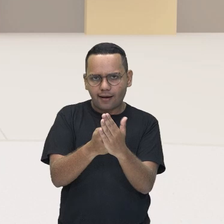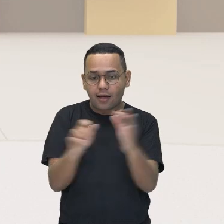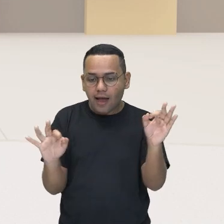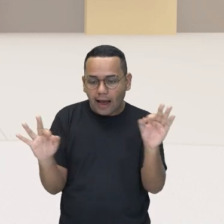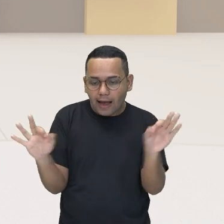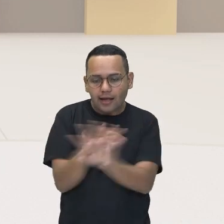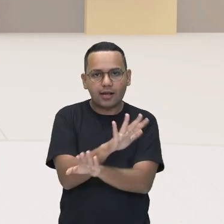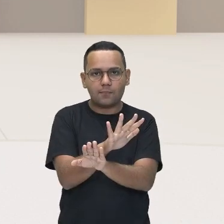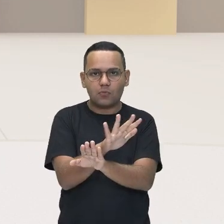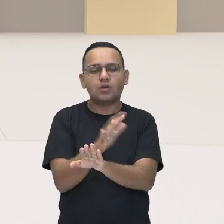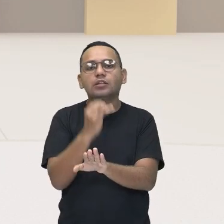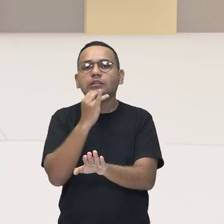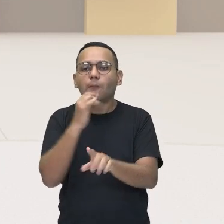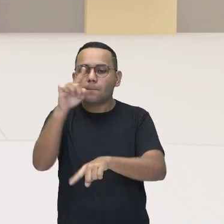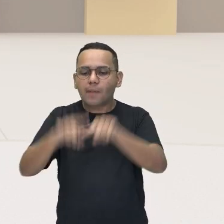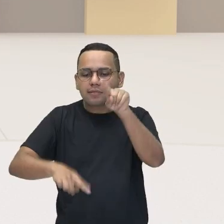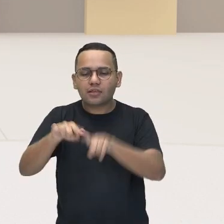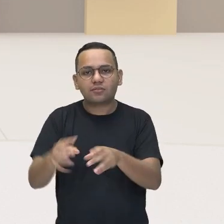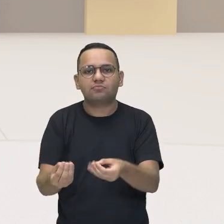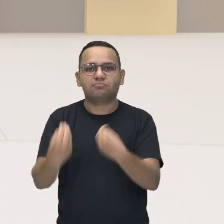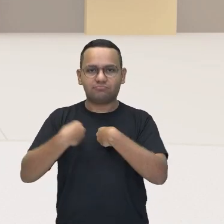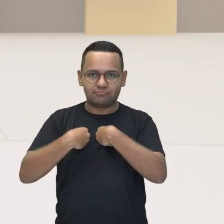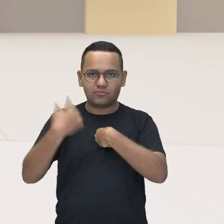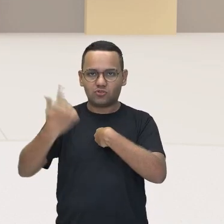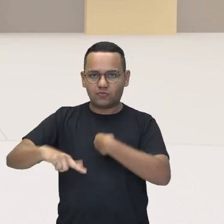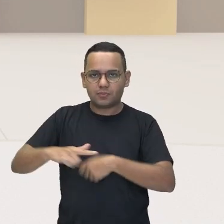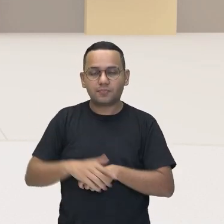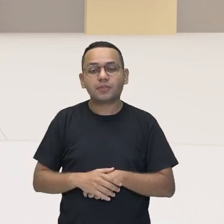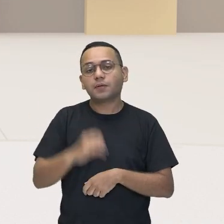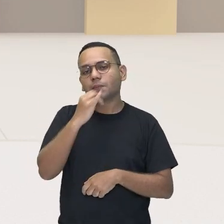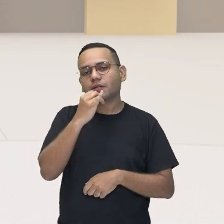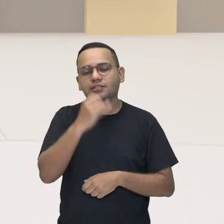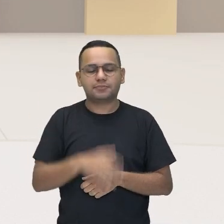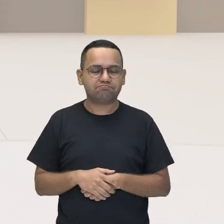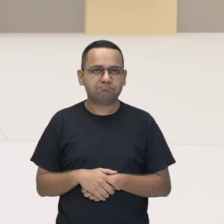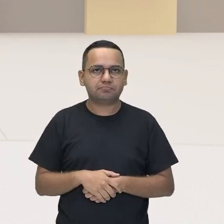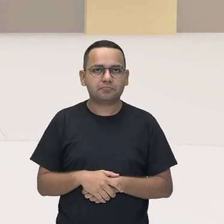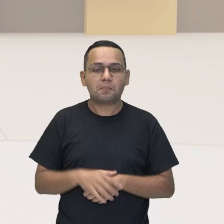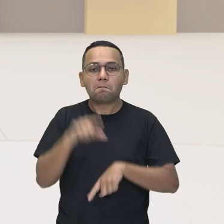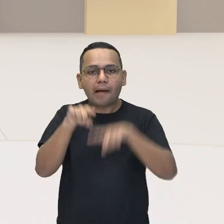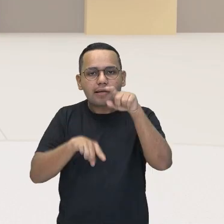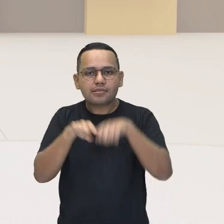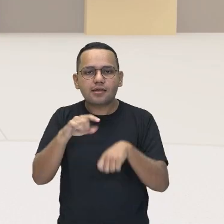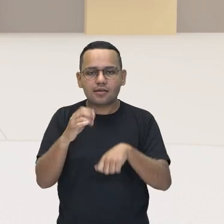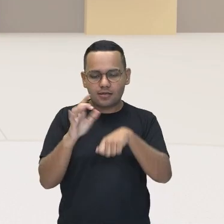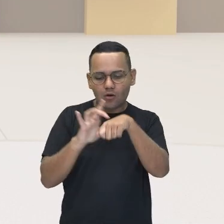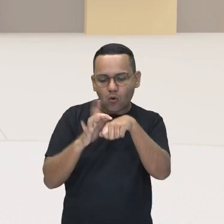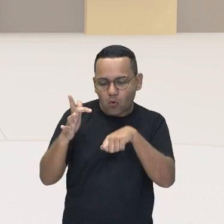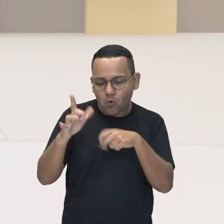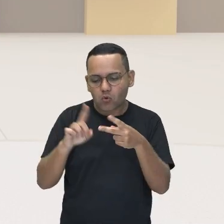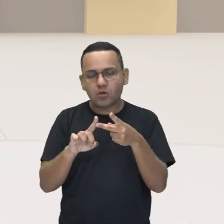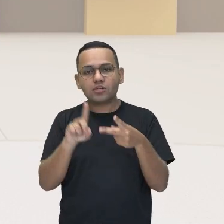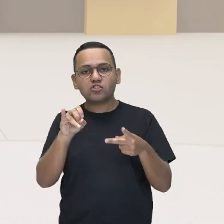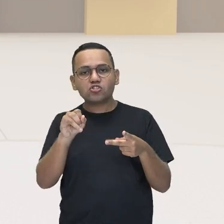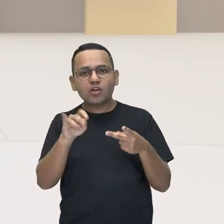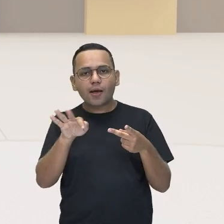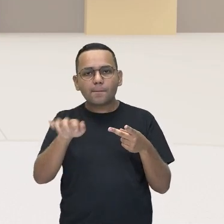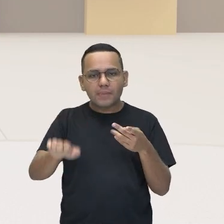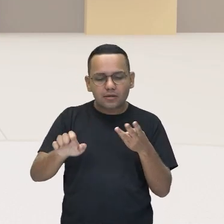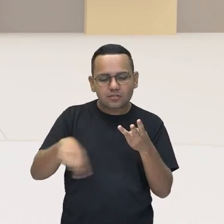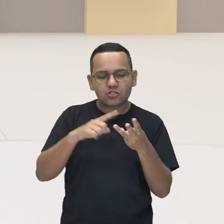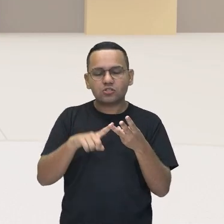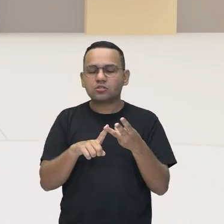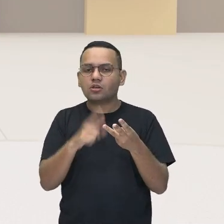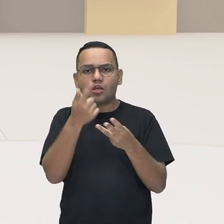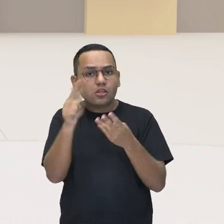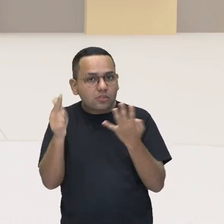muito das joias, né? Aquelas joias folhadas a ouro, né? Com diamantes, né? Que valem aí um dinheiro. Então,